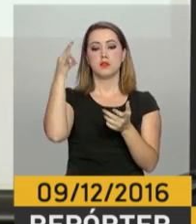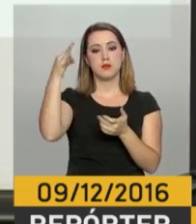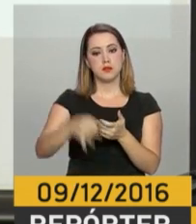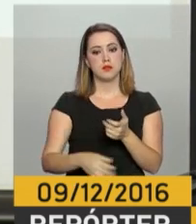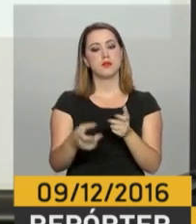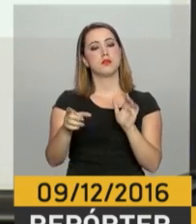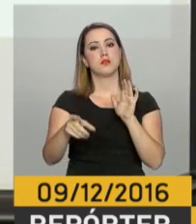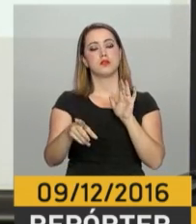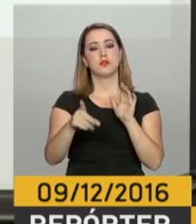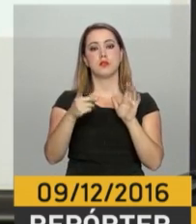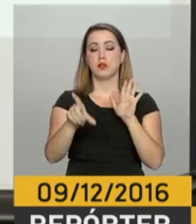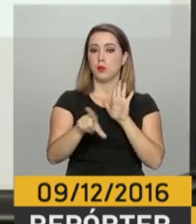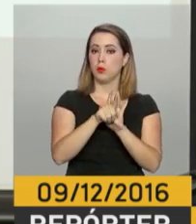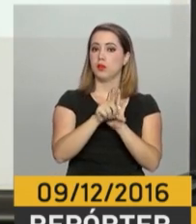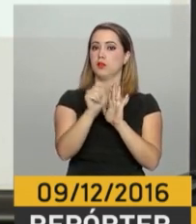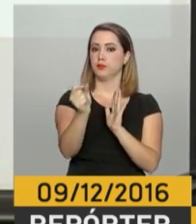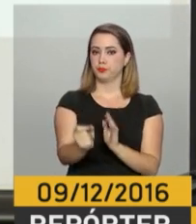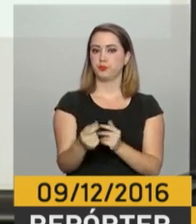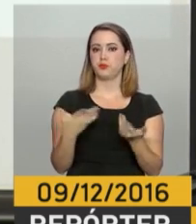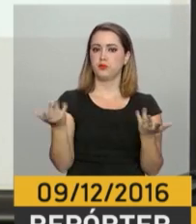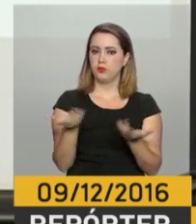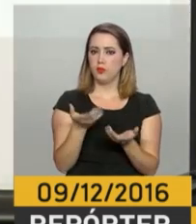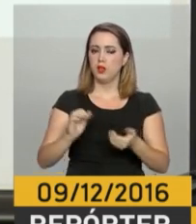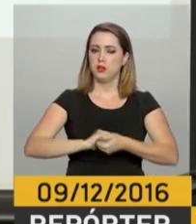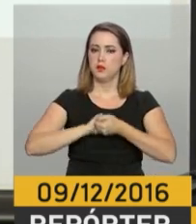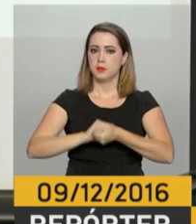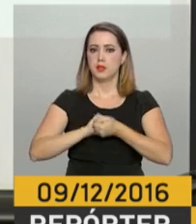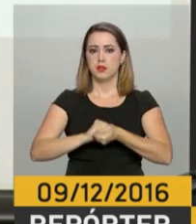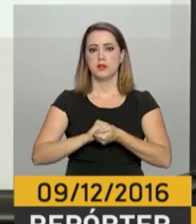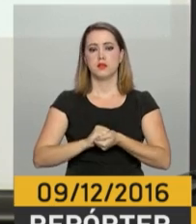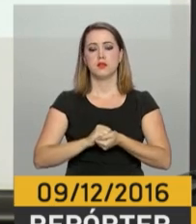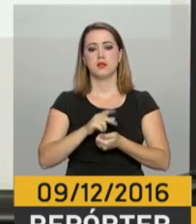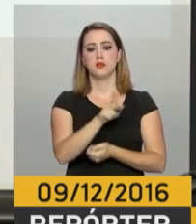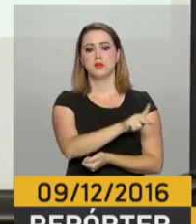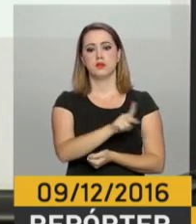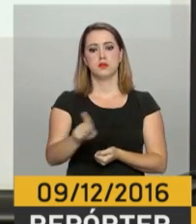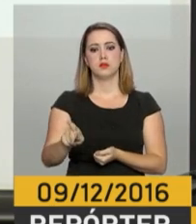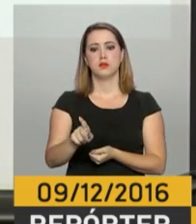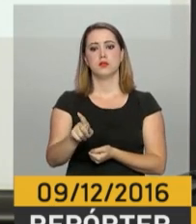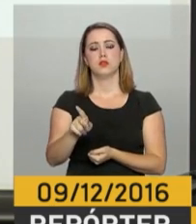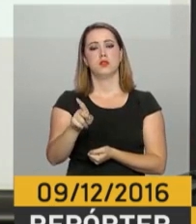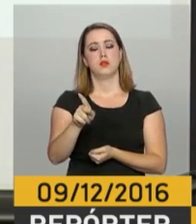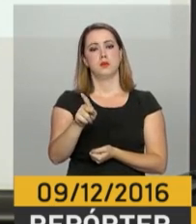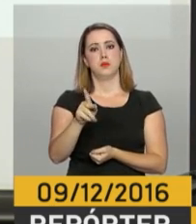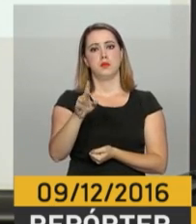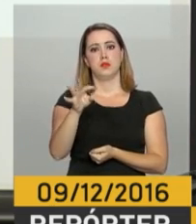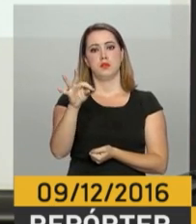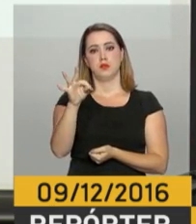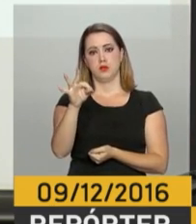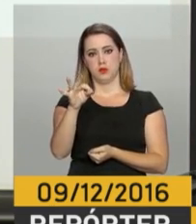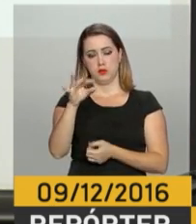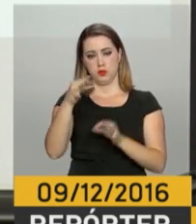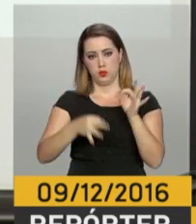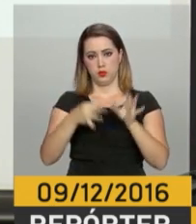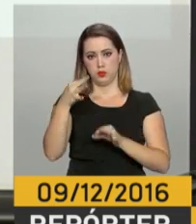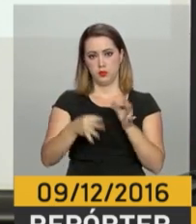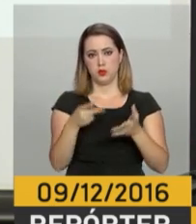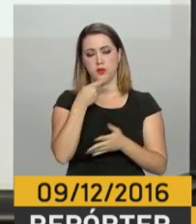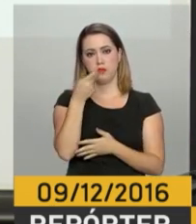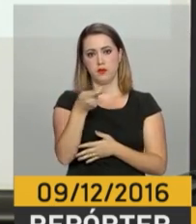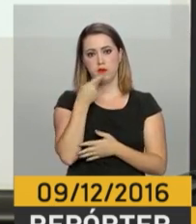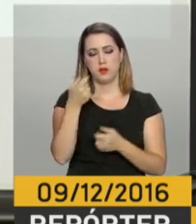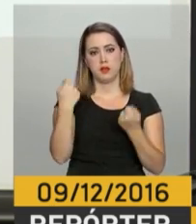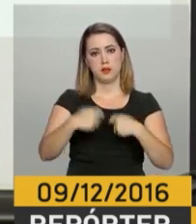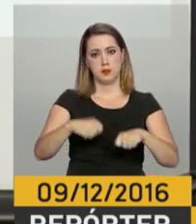regulamentação. Quero, ao mesmo tempo que saúdo a senhora presidente do Tribunal de Justiça, dizer que o diálogo é fundamental também